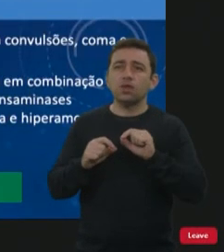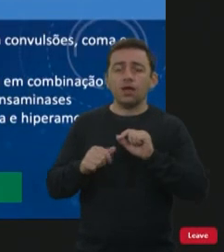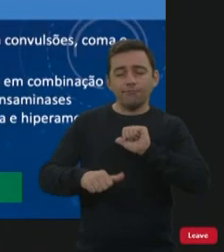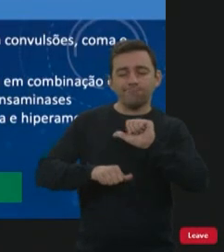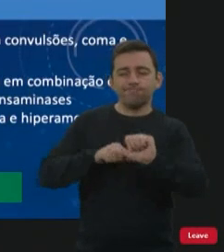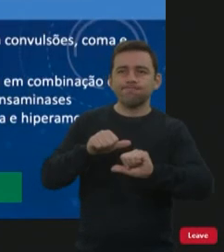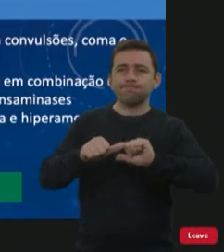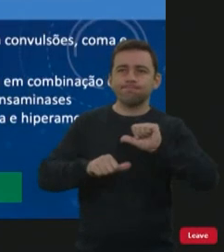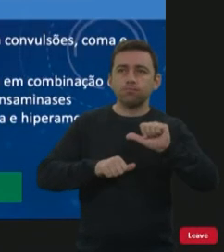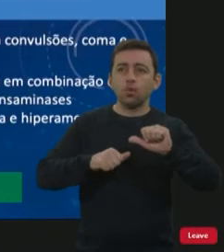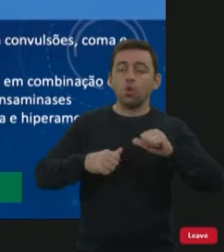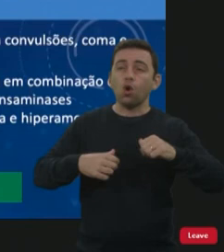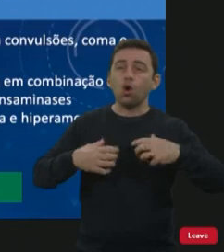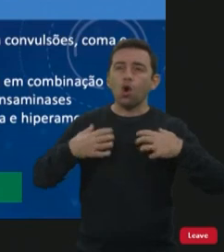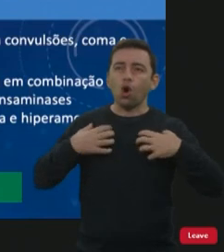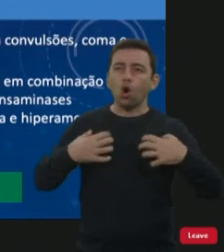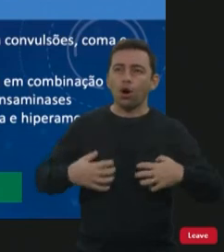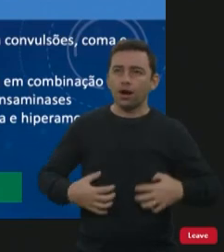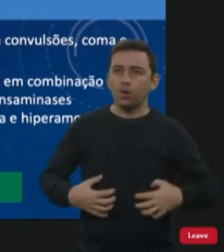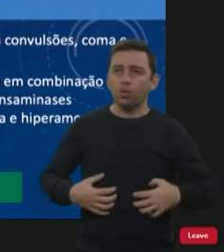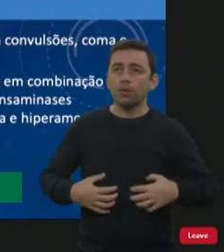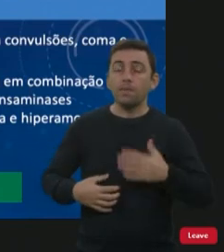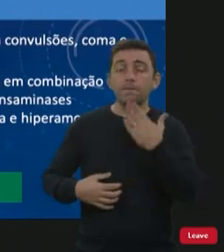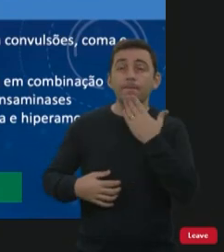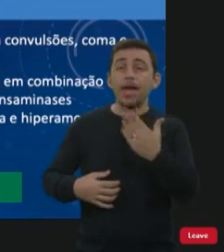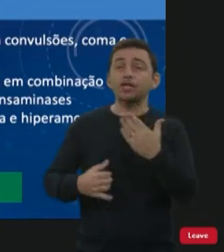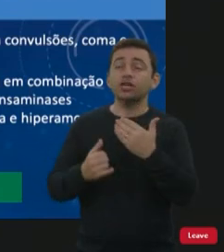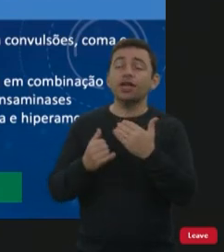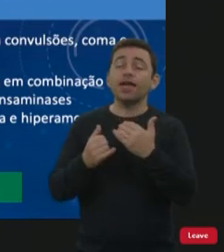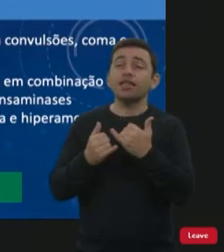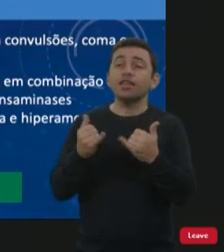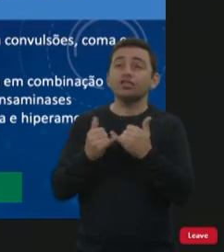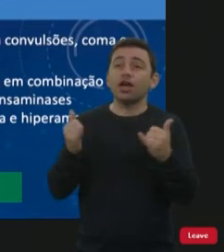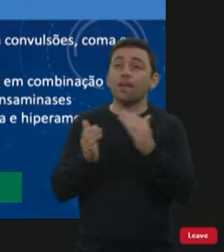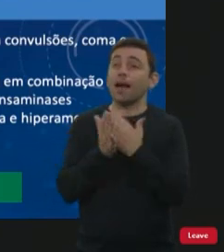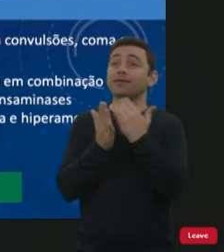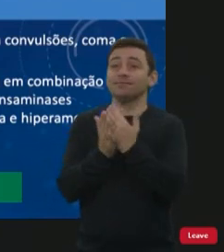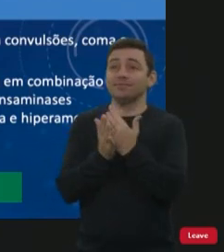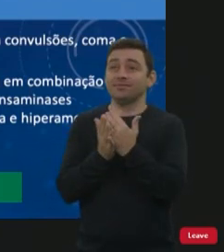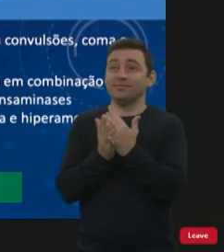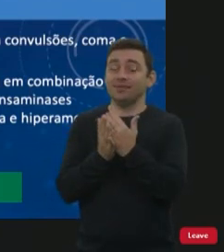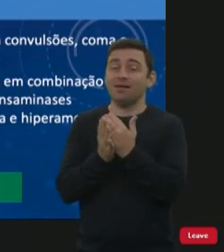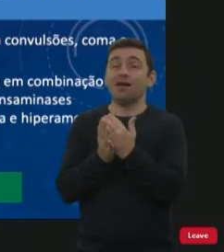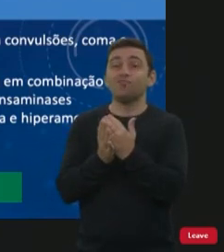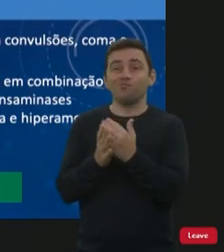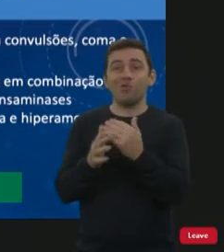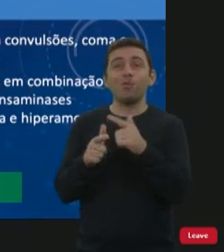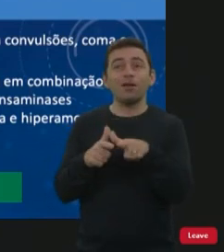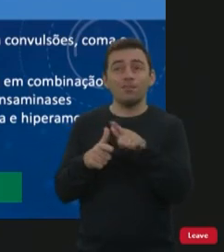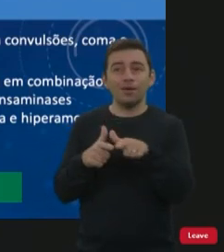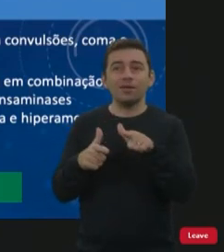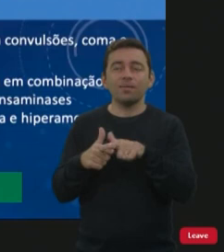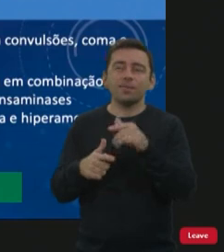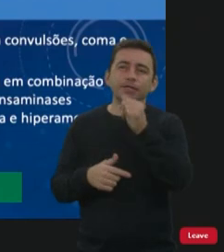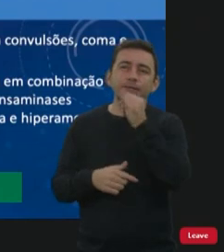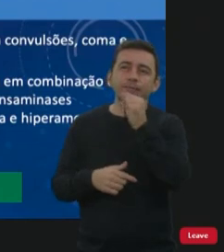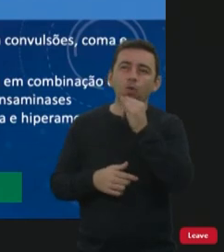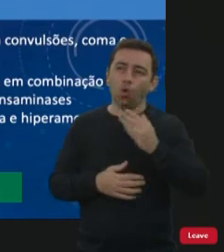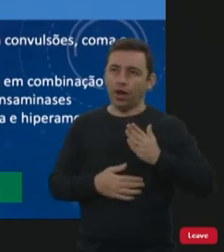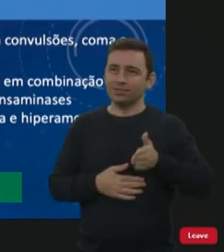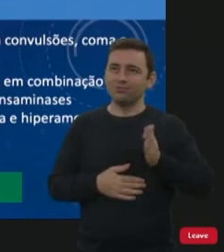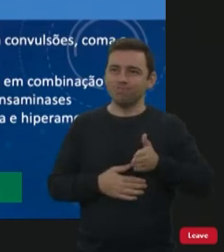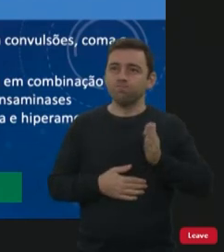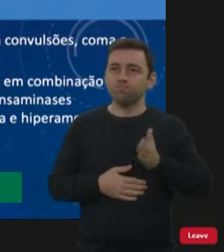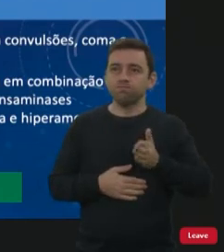alterações nos órgãos de alta demanda energética, tá? Então, o que que a gente vai ver principalmente? Coração,